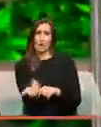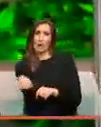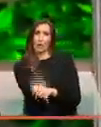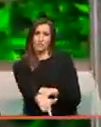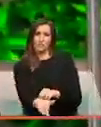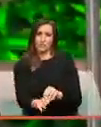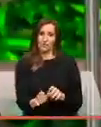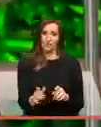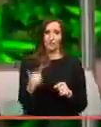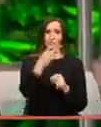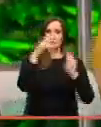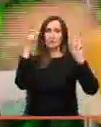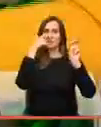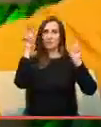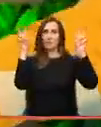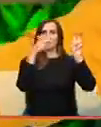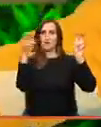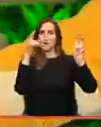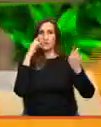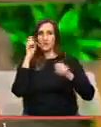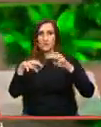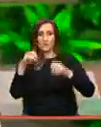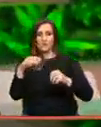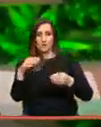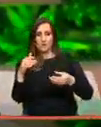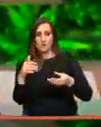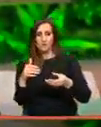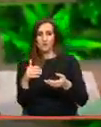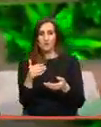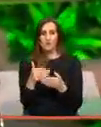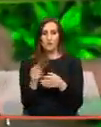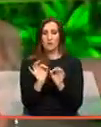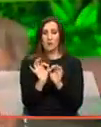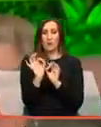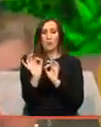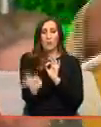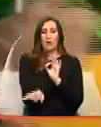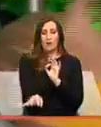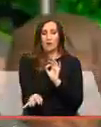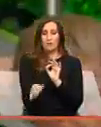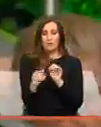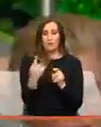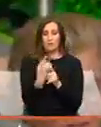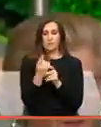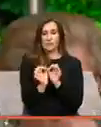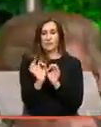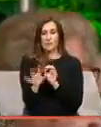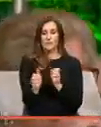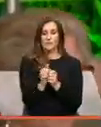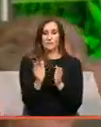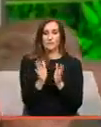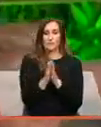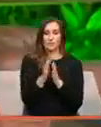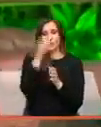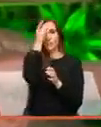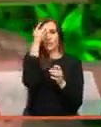ver se isto não vai ver o que aconteceu aqui bota se achas na fogueira todos todos